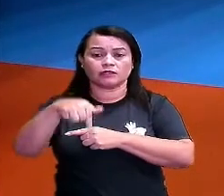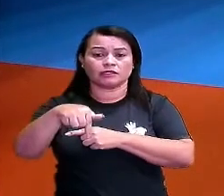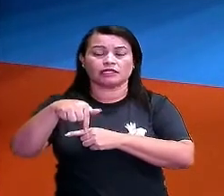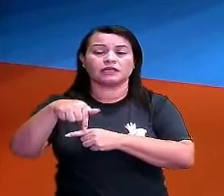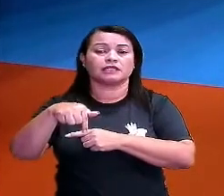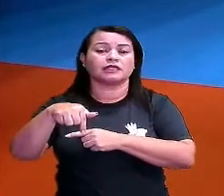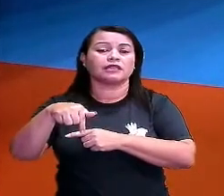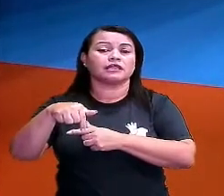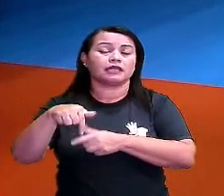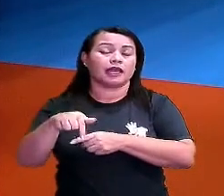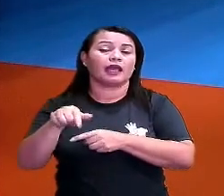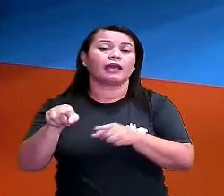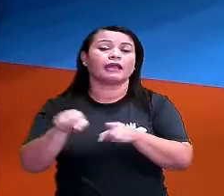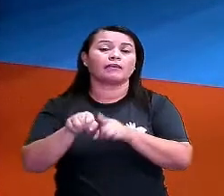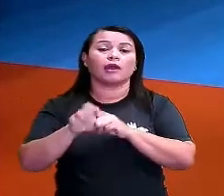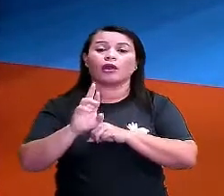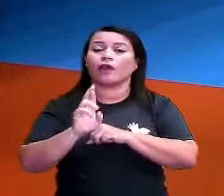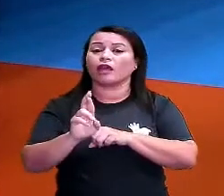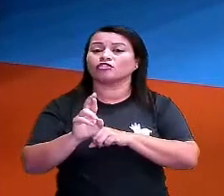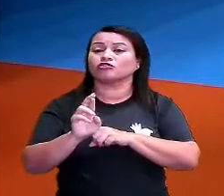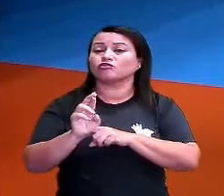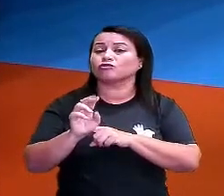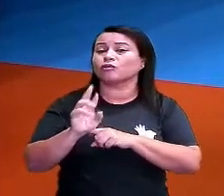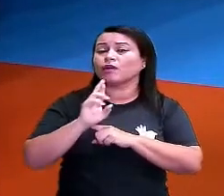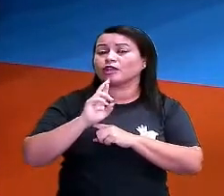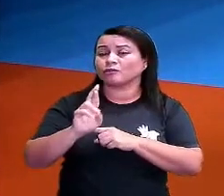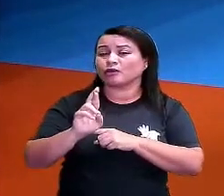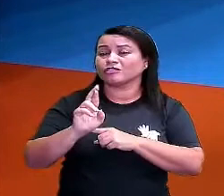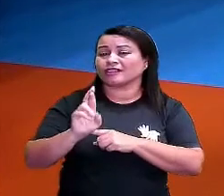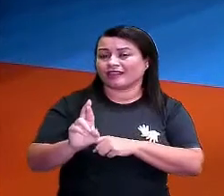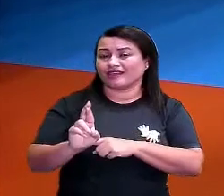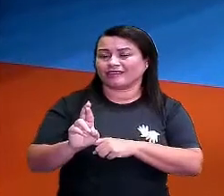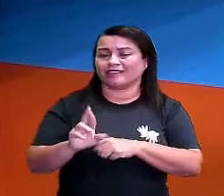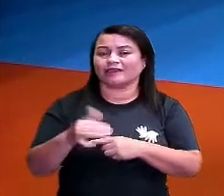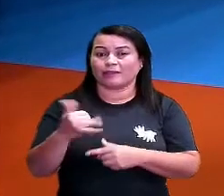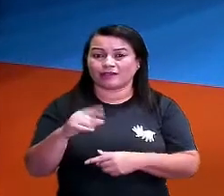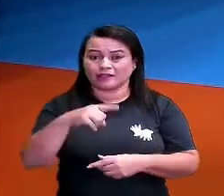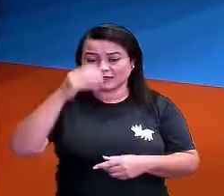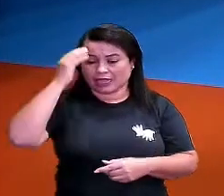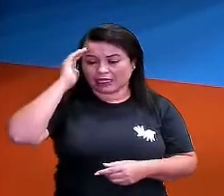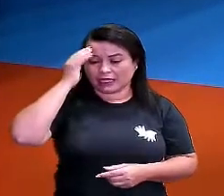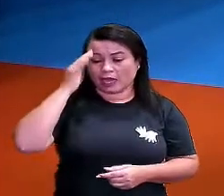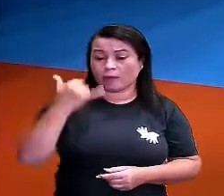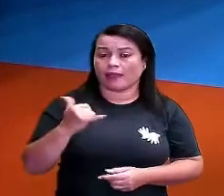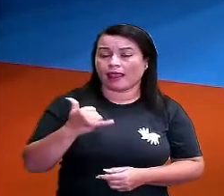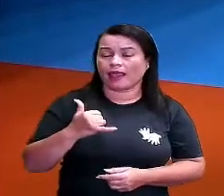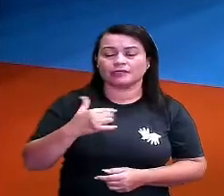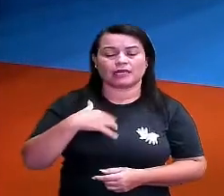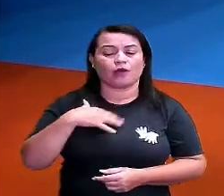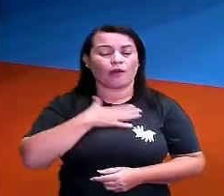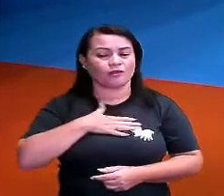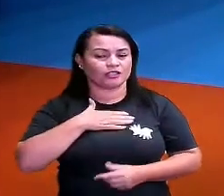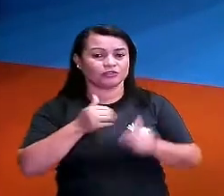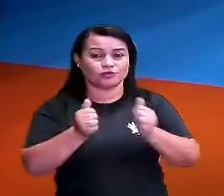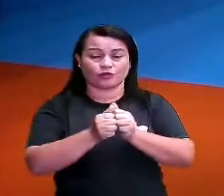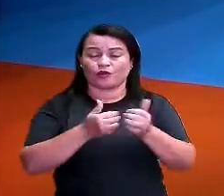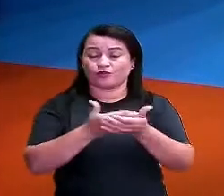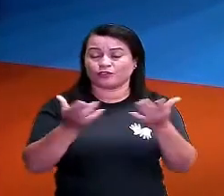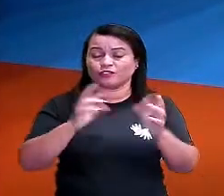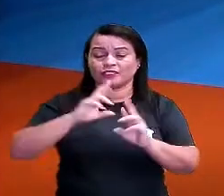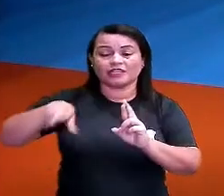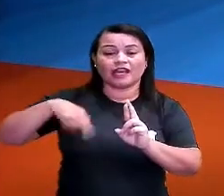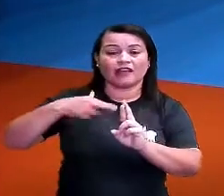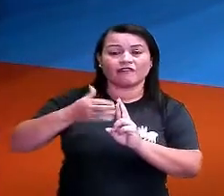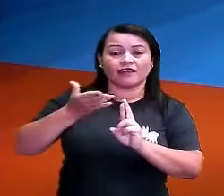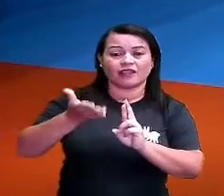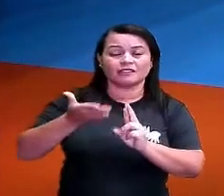R. Beleza? Deu para entender? Belezinha! Adorei estar aqui de novo com vocês, as